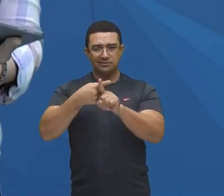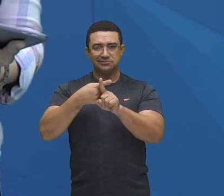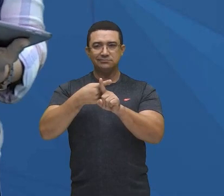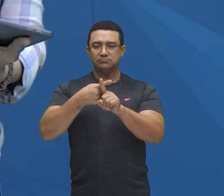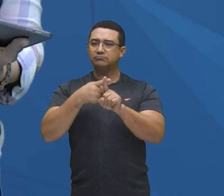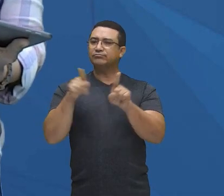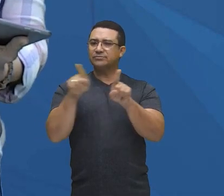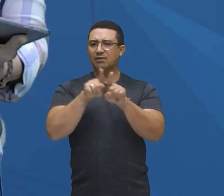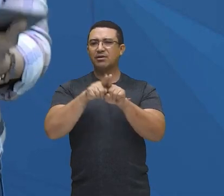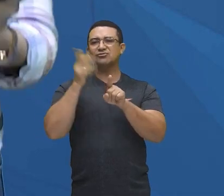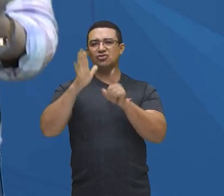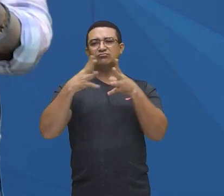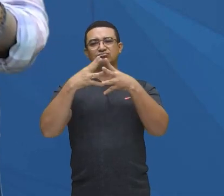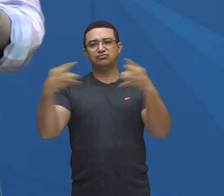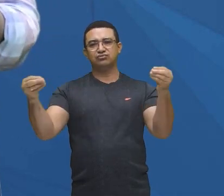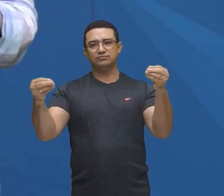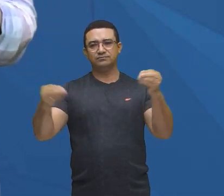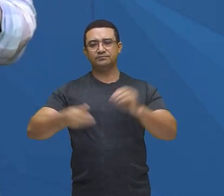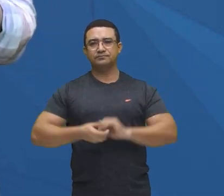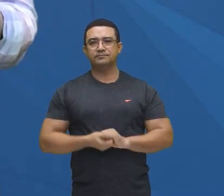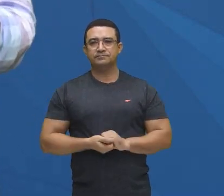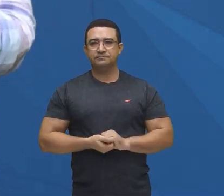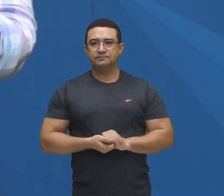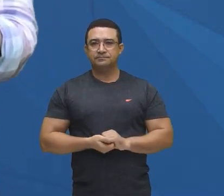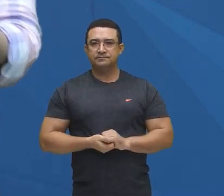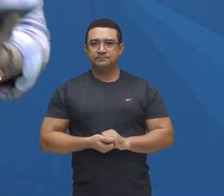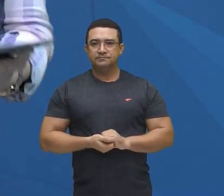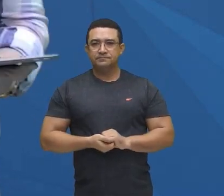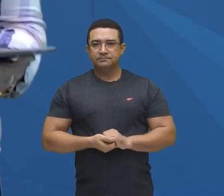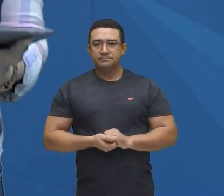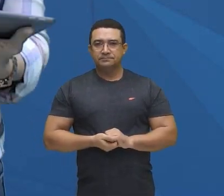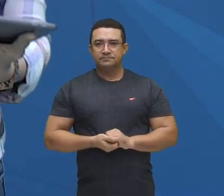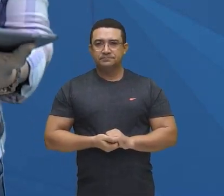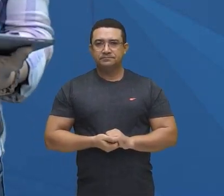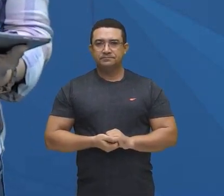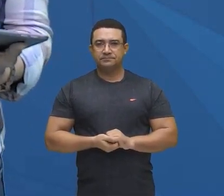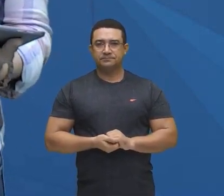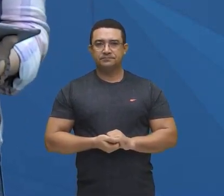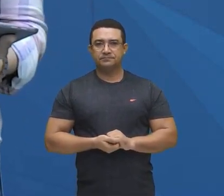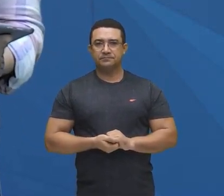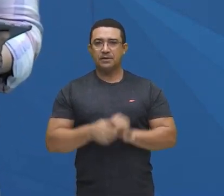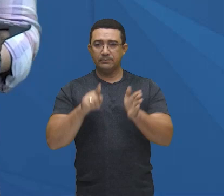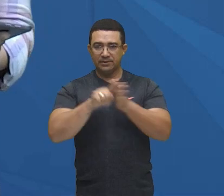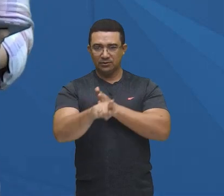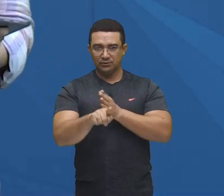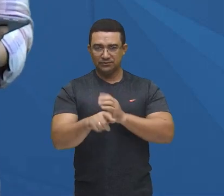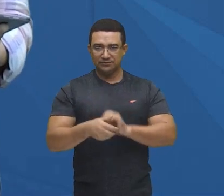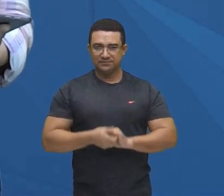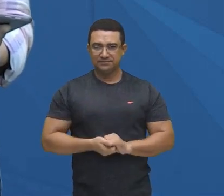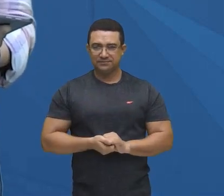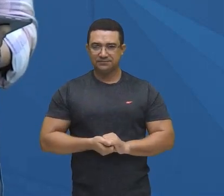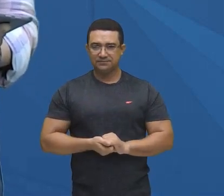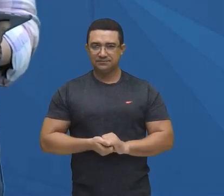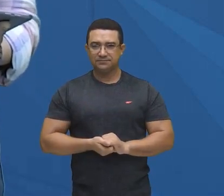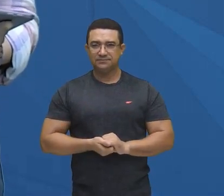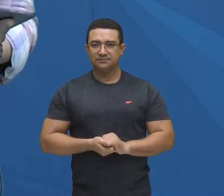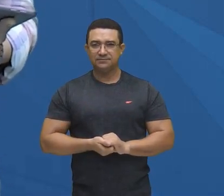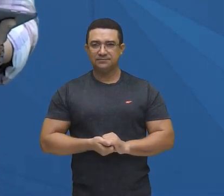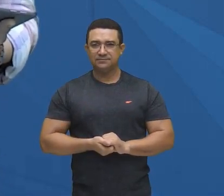bom? Que é a rede social da Google. Próxima pergunta na tela e no aplicativo. Vamos lá?